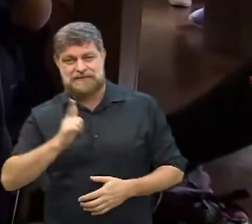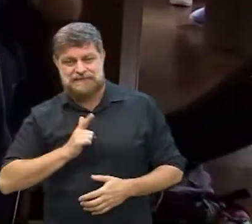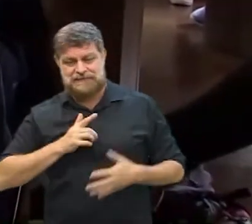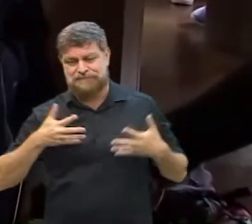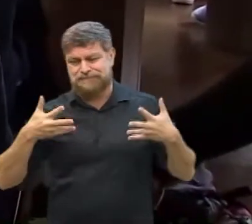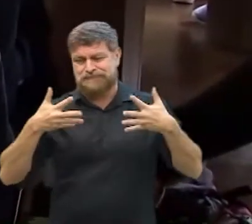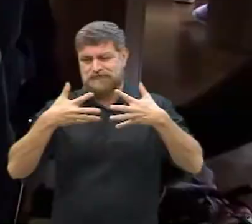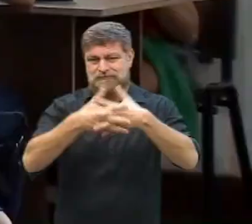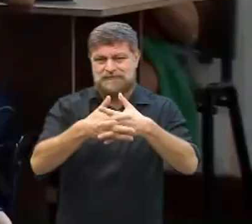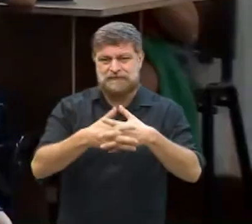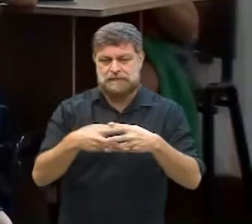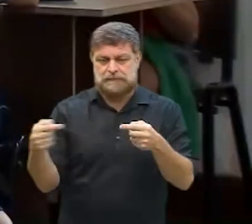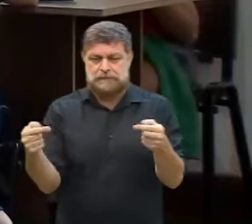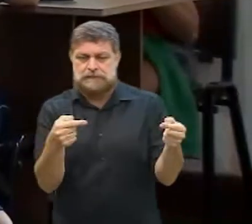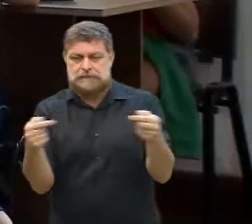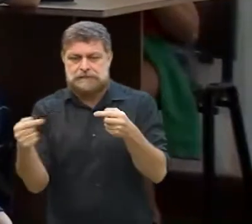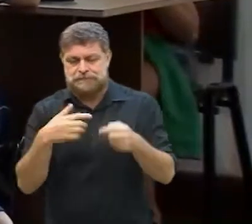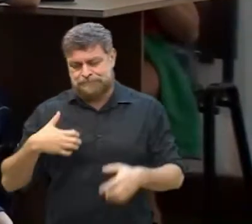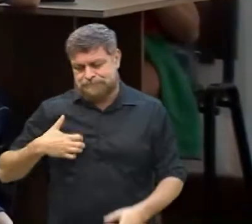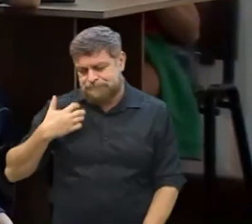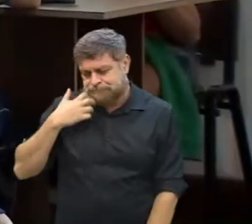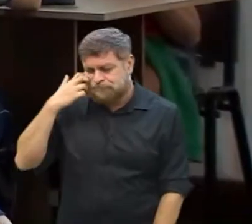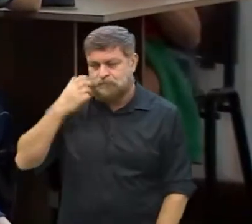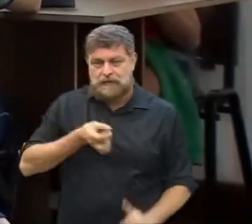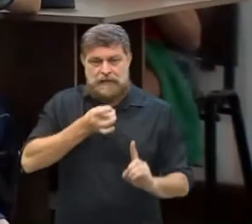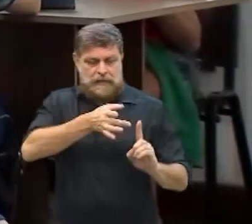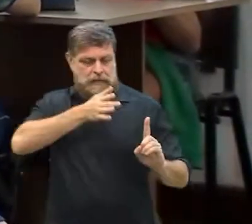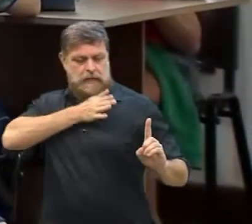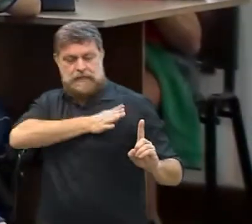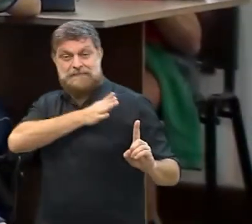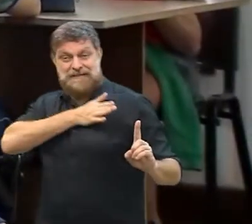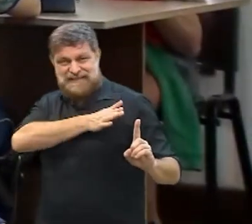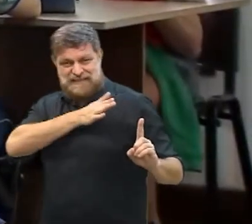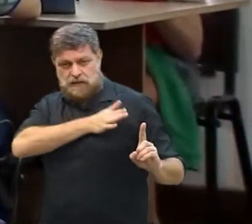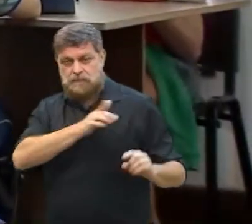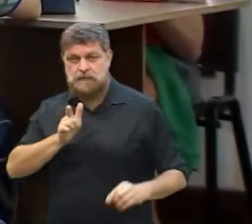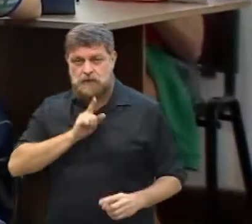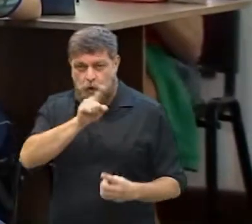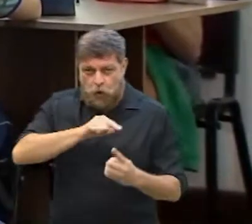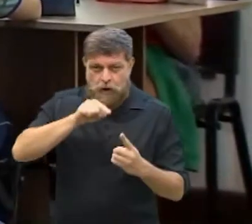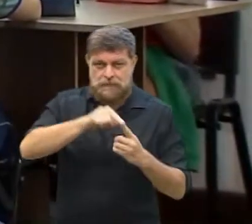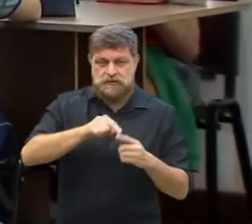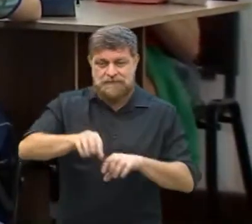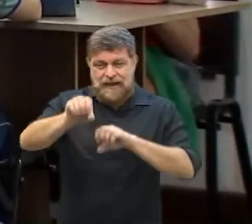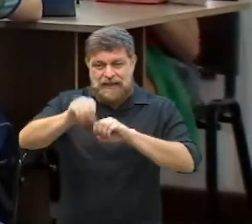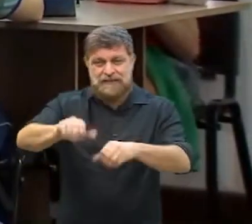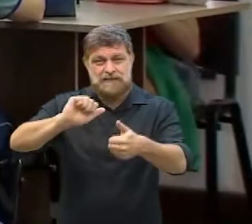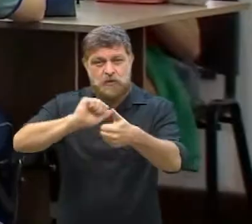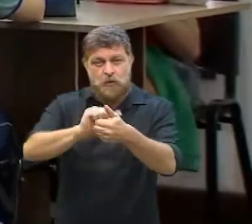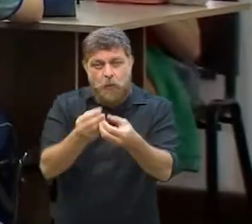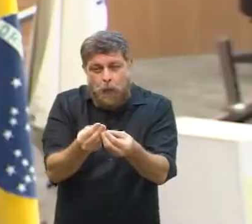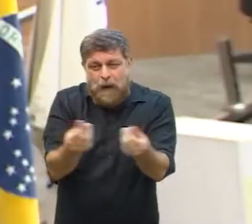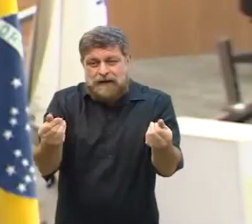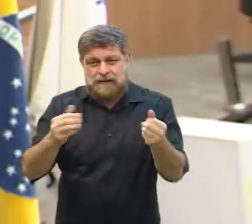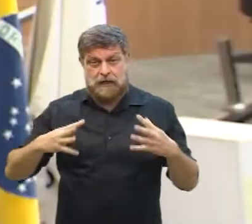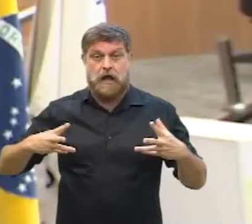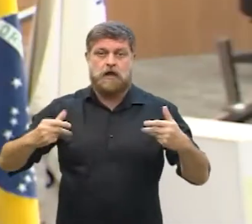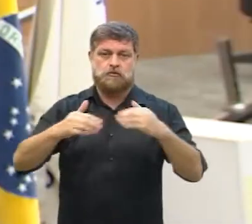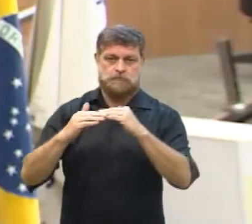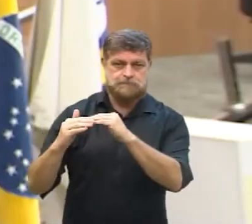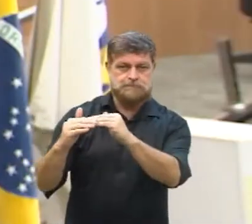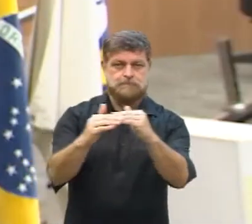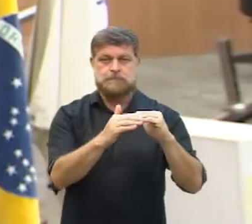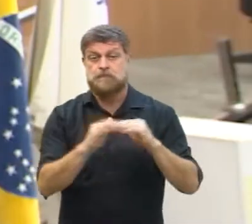de conflitos e situações de constrangimento e discriminação. A finalidade é oferecer educação de qualidade para todos. E para que